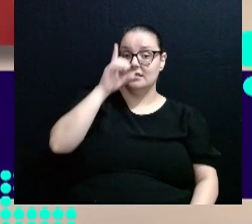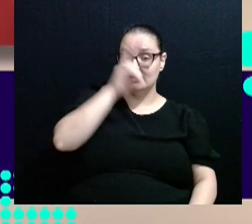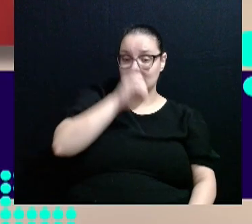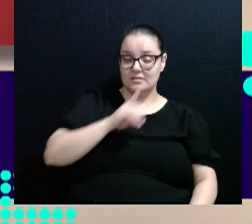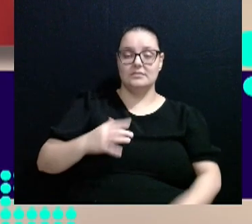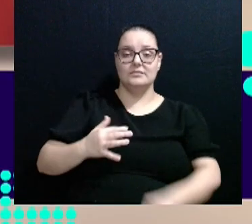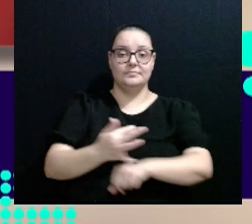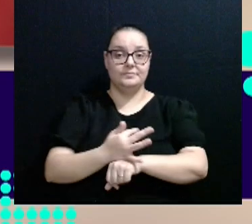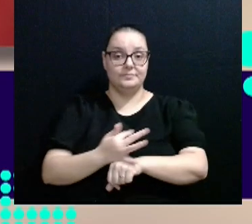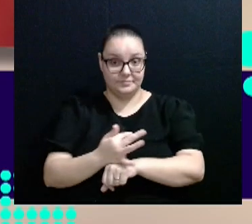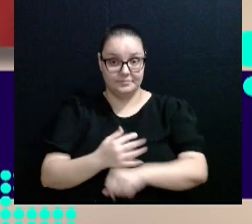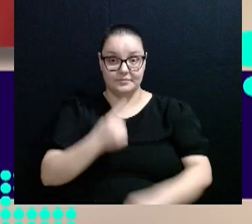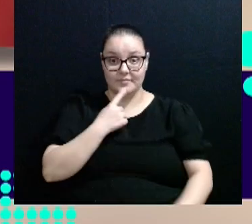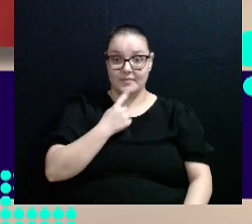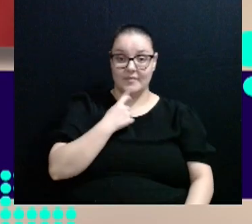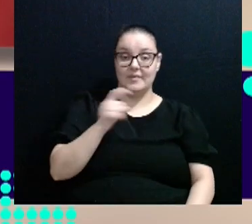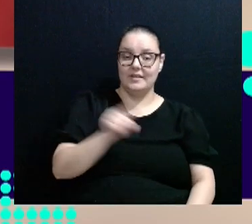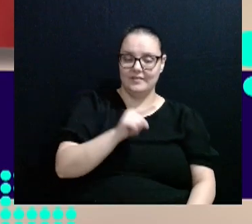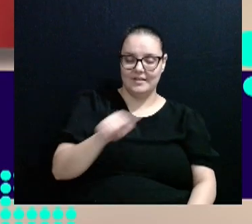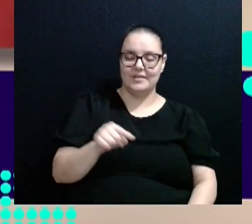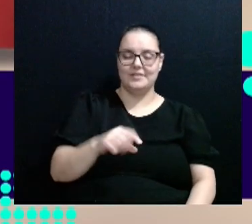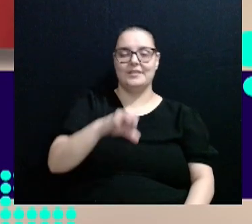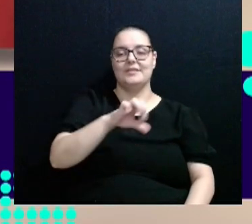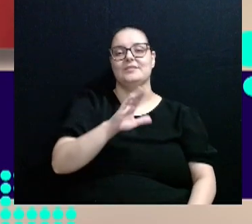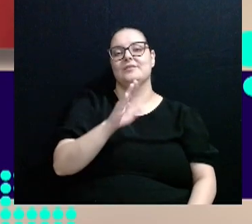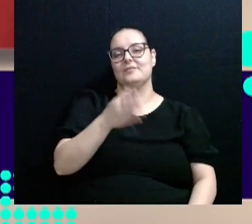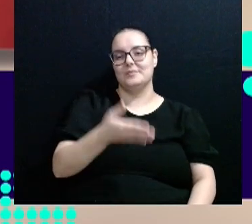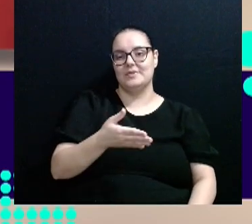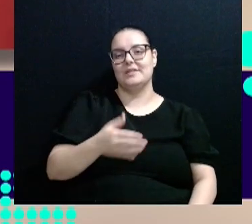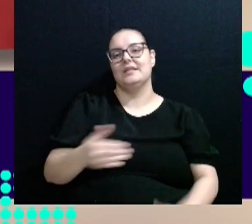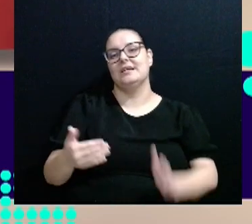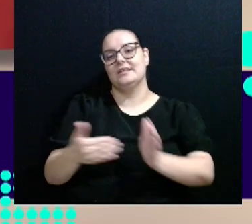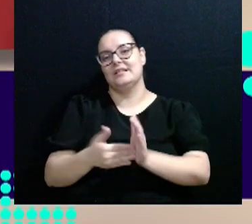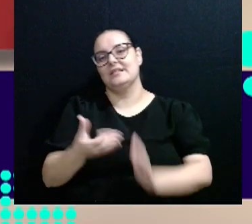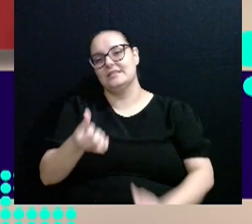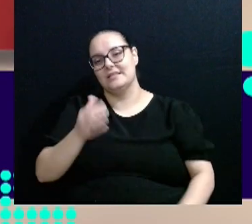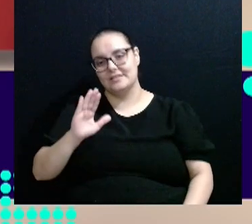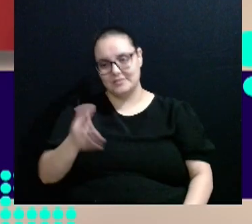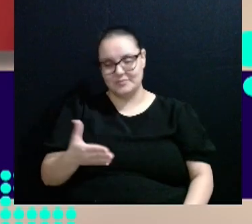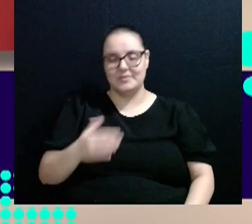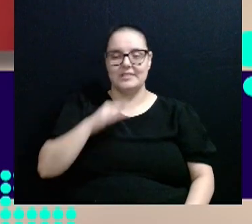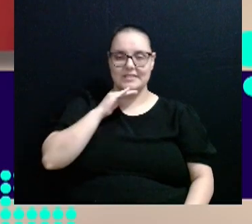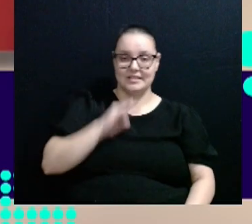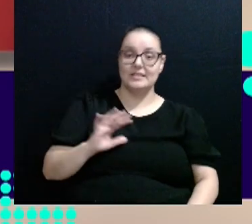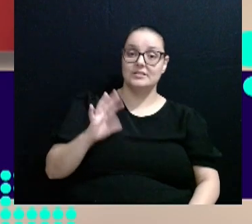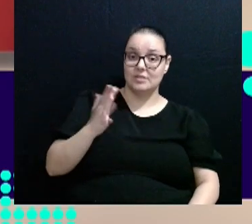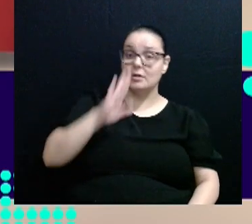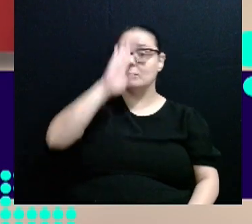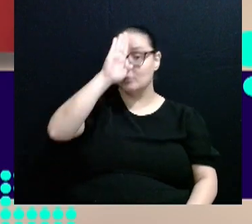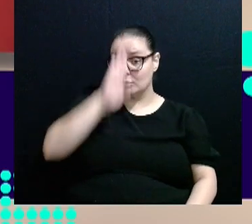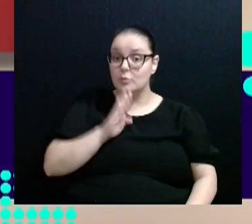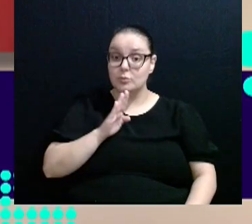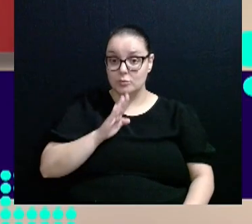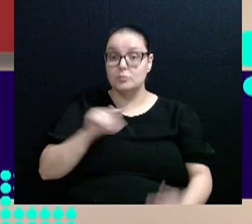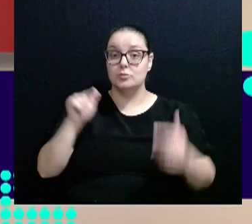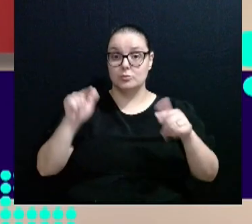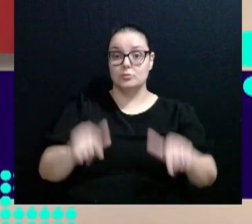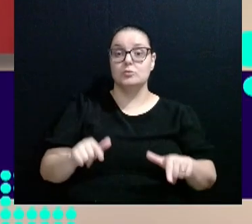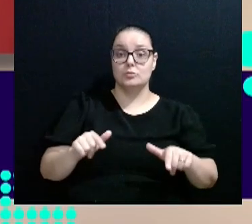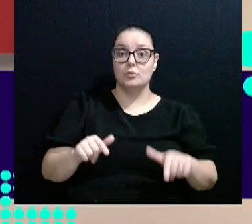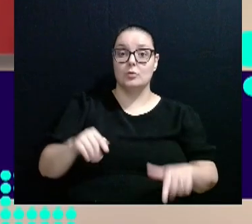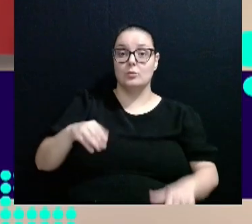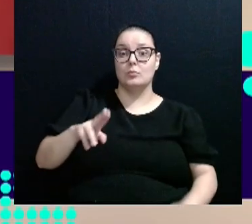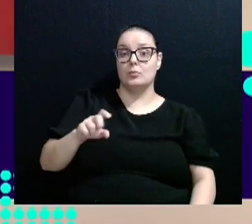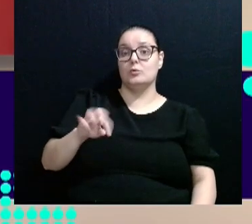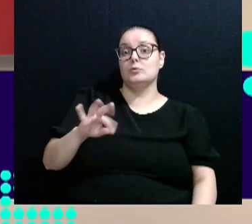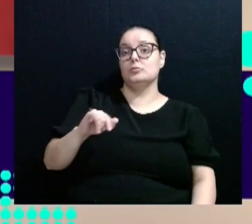das 9h30 da manhã às 6h30 da tarde. Ela acontece gratuitamente no espaço multiuso e é para as